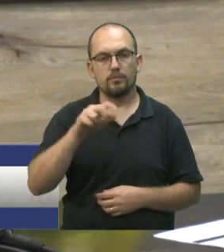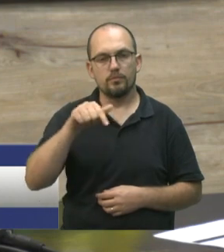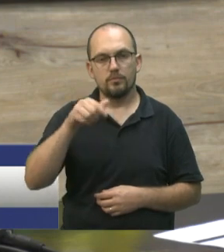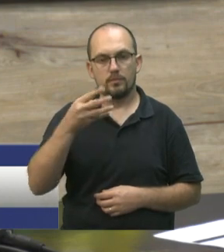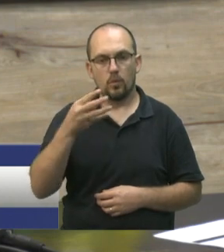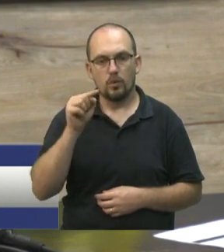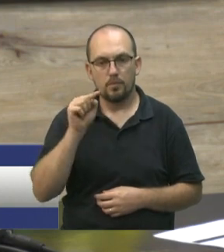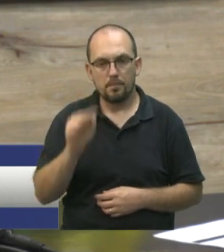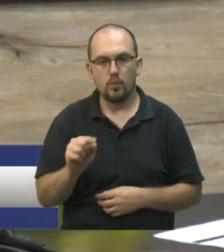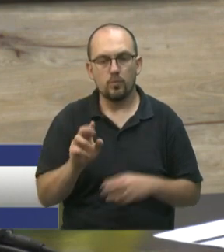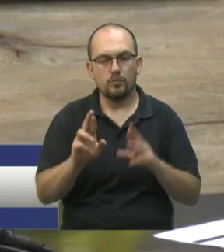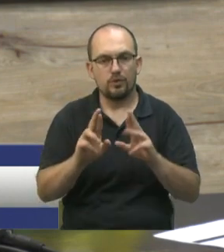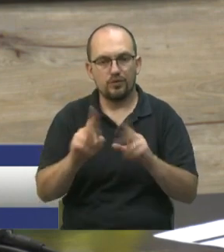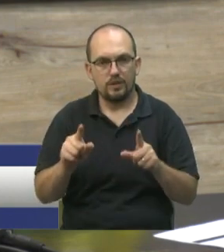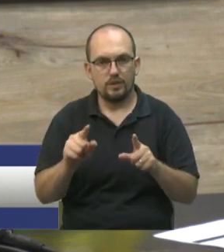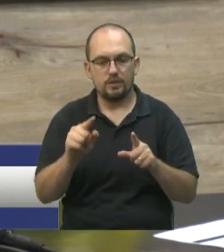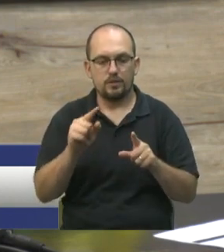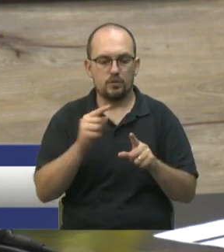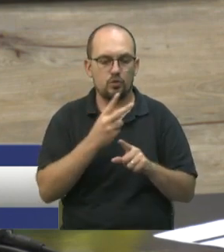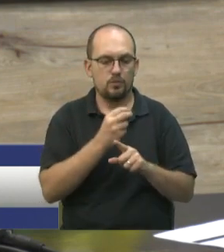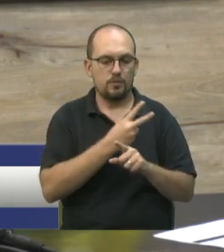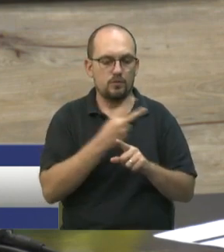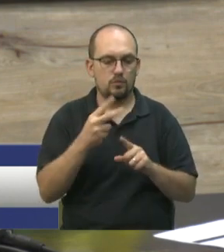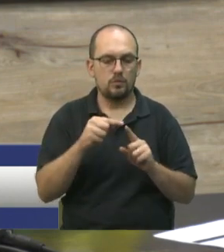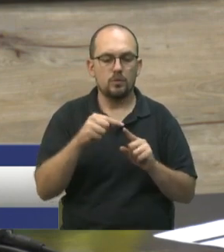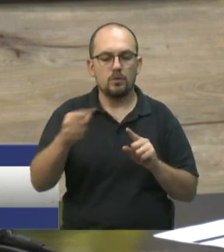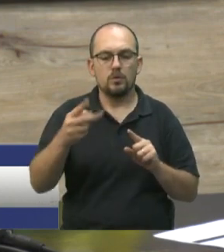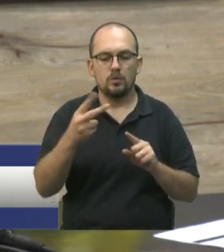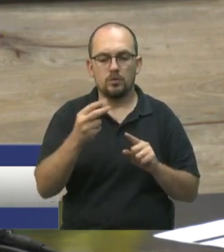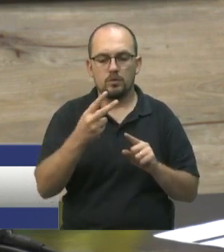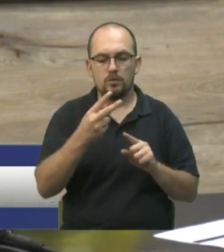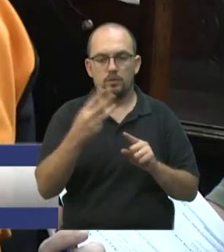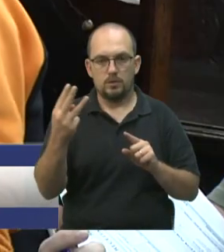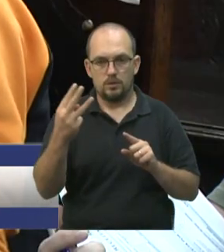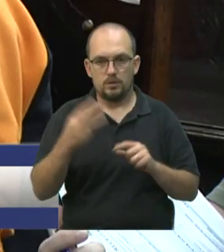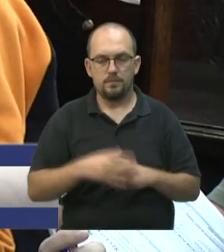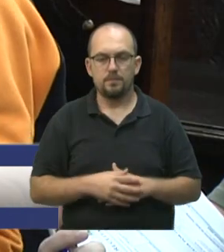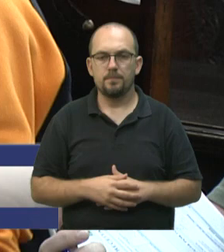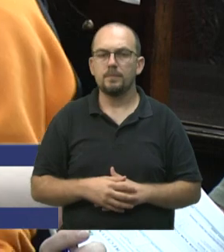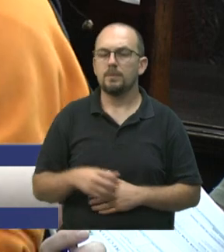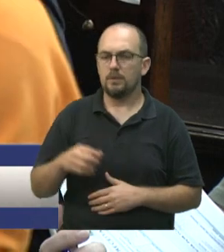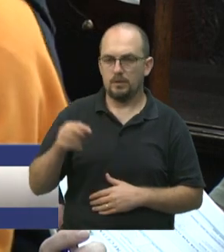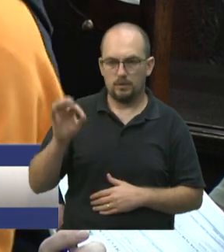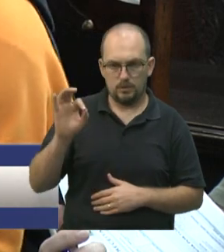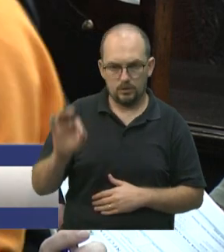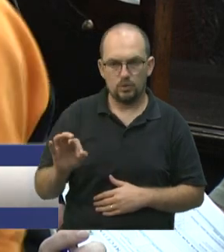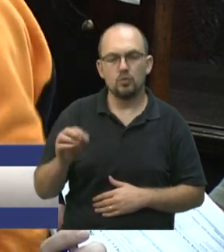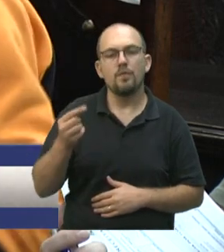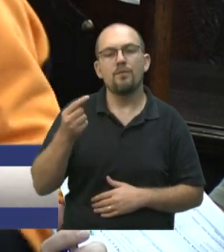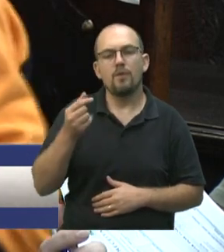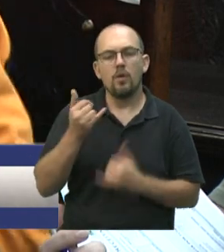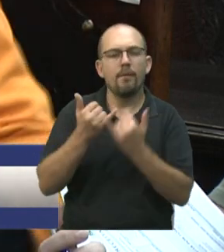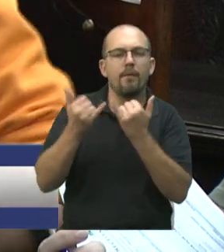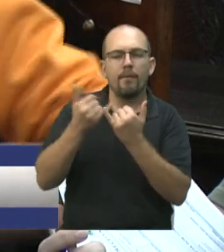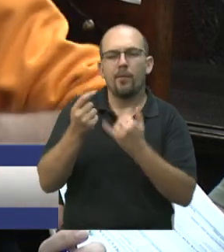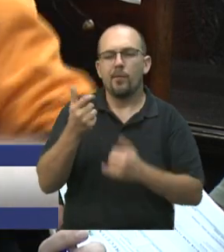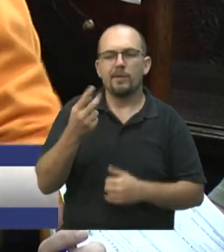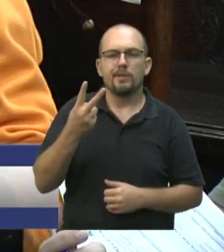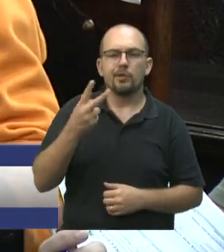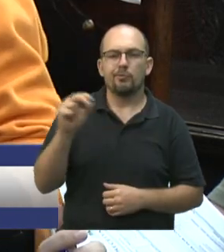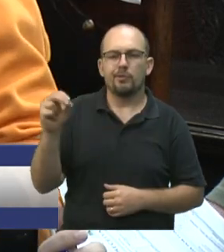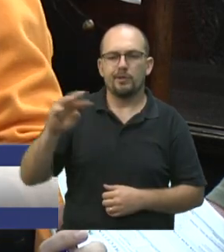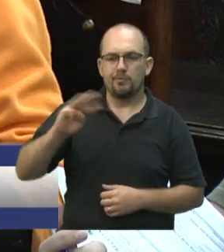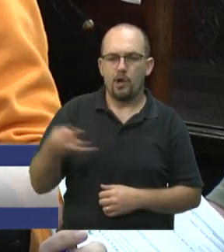do valor reestimado de 2022 para 2023. Isso, né? Do valor inicial se aproxima dos 200 milhões, a conta ainda é a